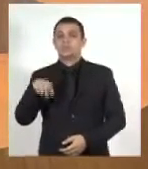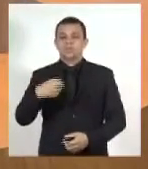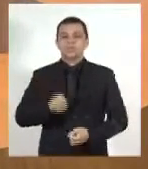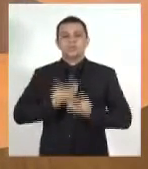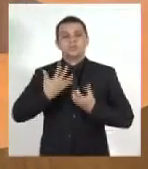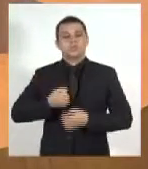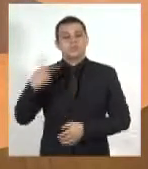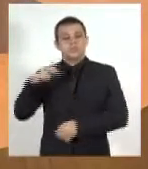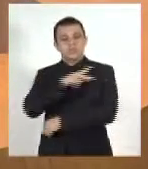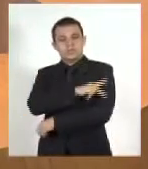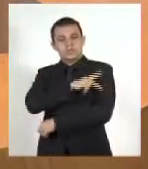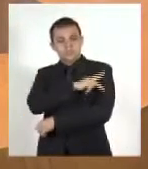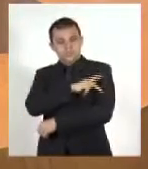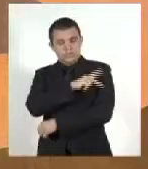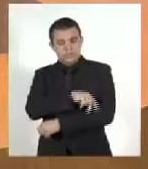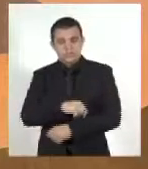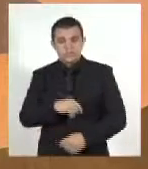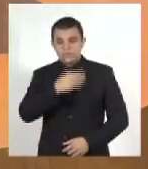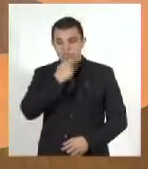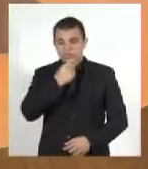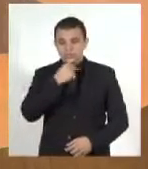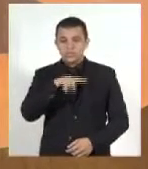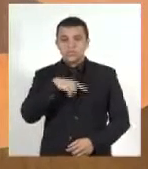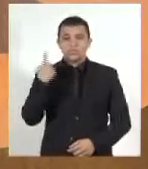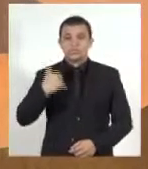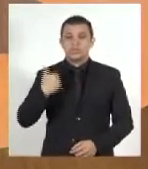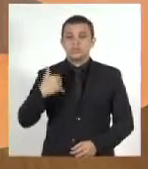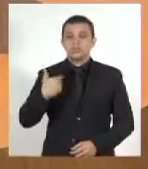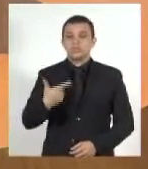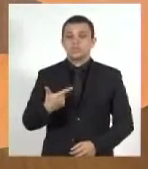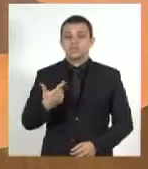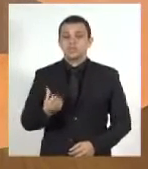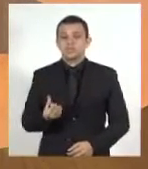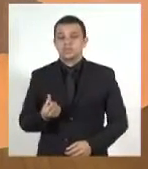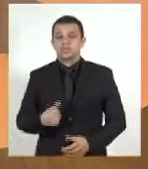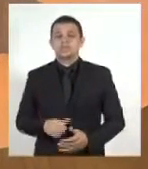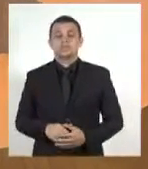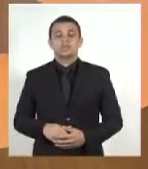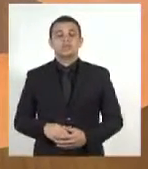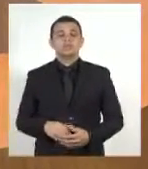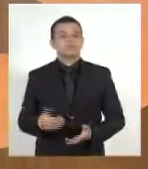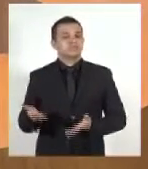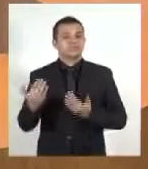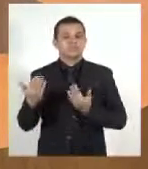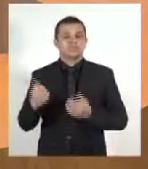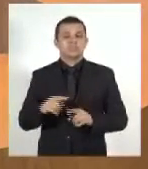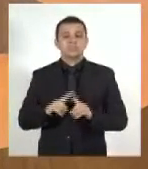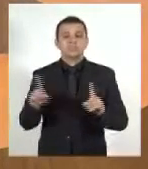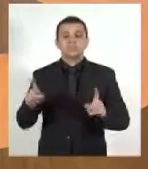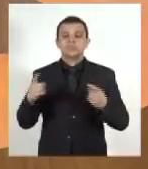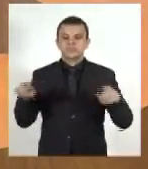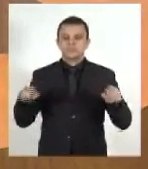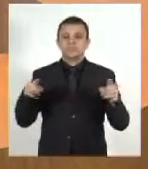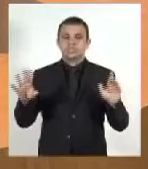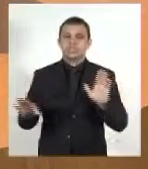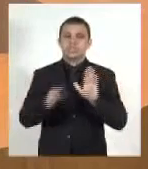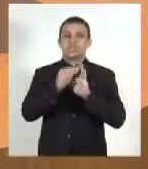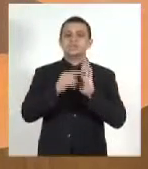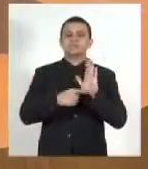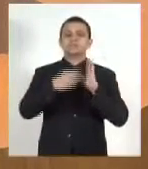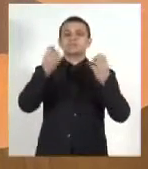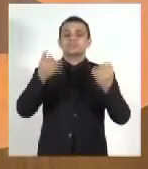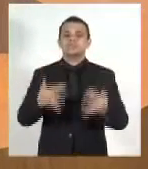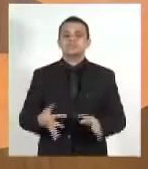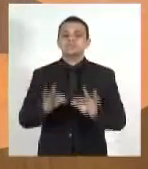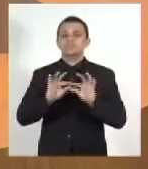forma prematura, de forma precoce, e ele, em uma das suas músicas, tem um trecho, uma frase que ele diz que